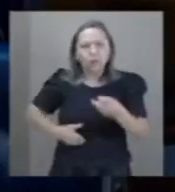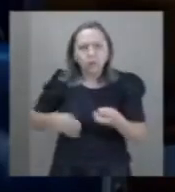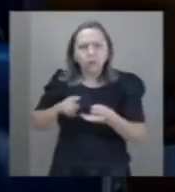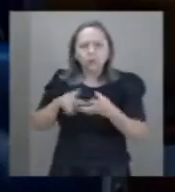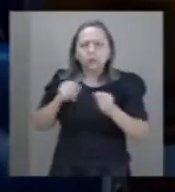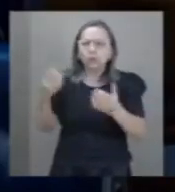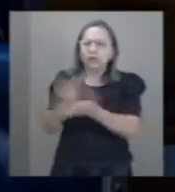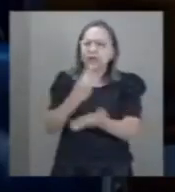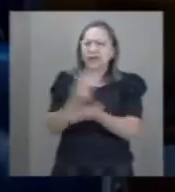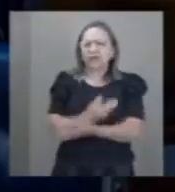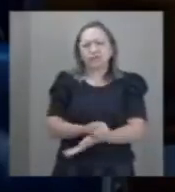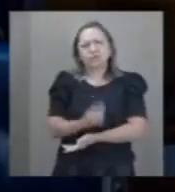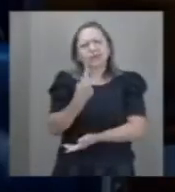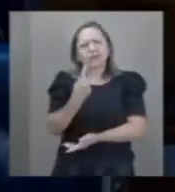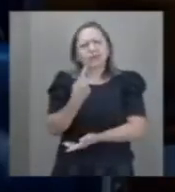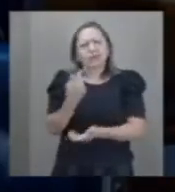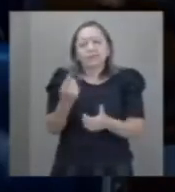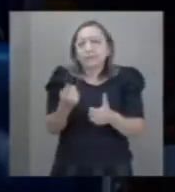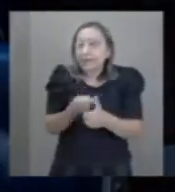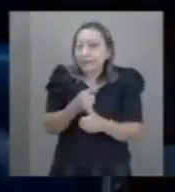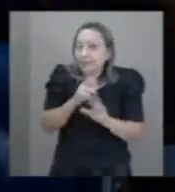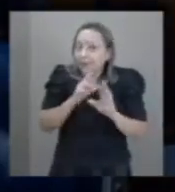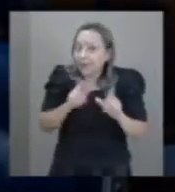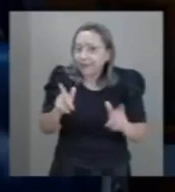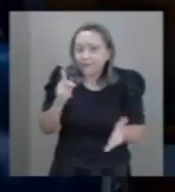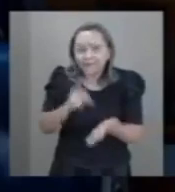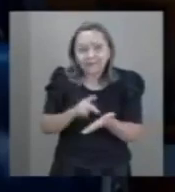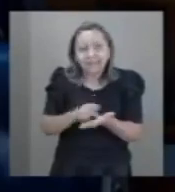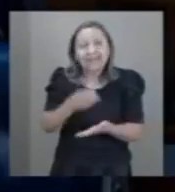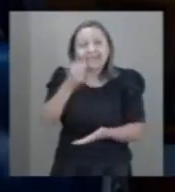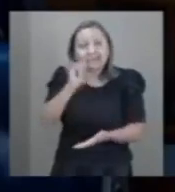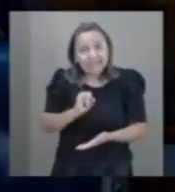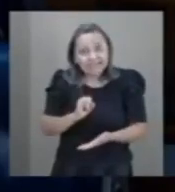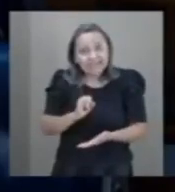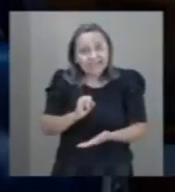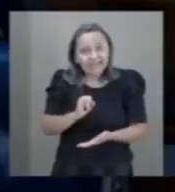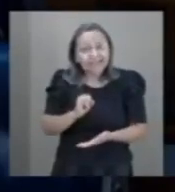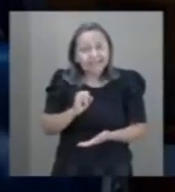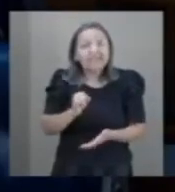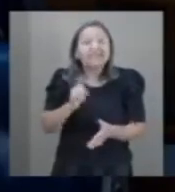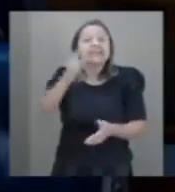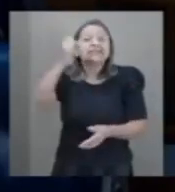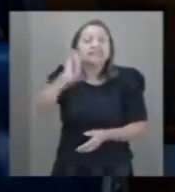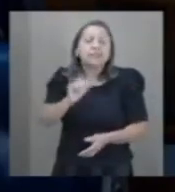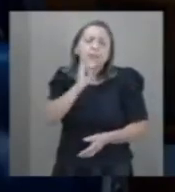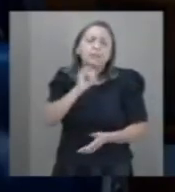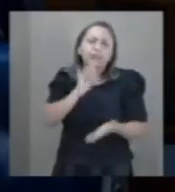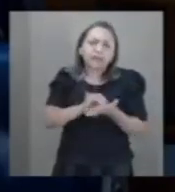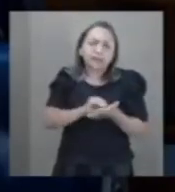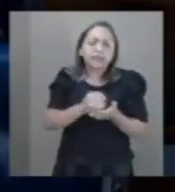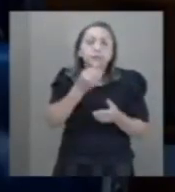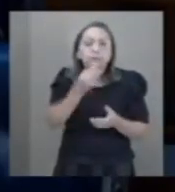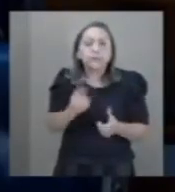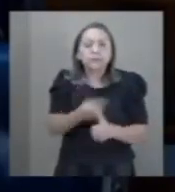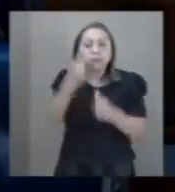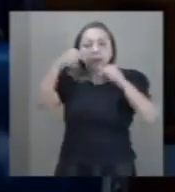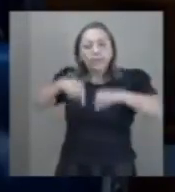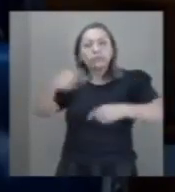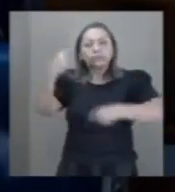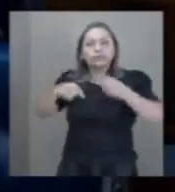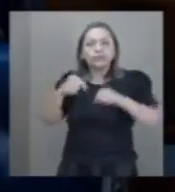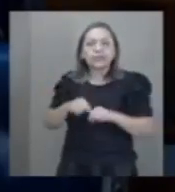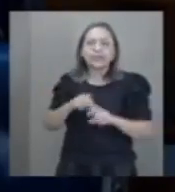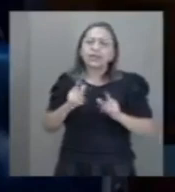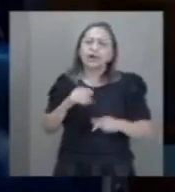que, primeiro, não é verdade, mas se fosse, essa discussão tem que ser feita aqui dentro. E não a nossa agência de promoção e lá